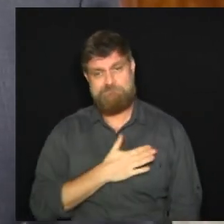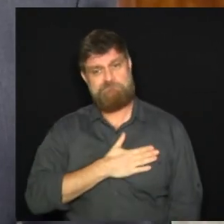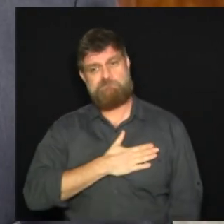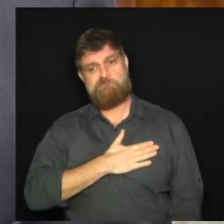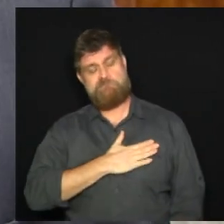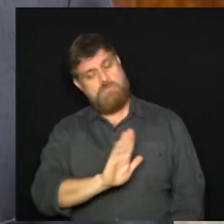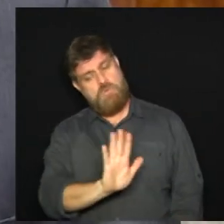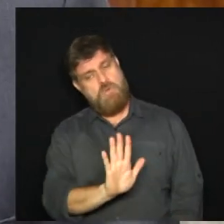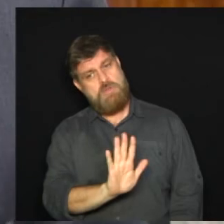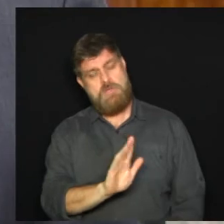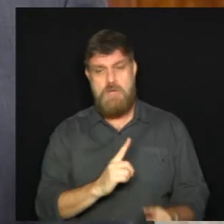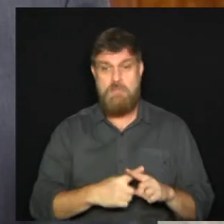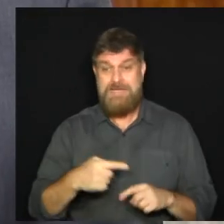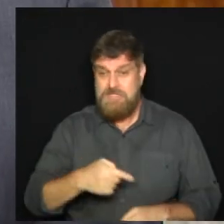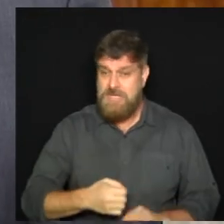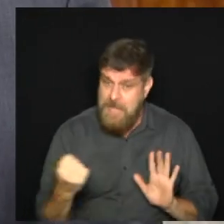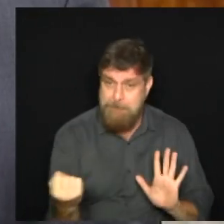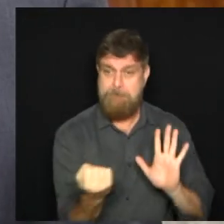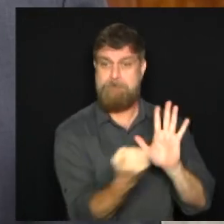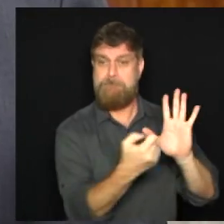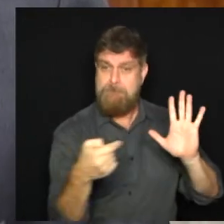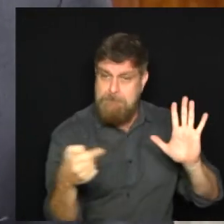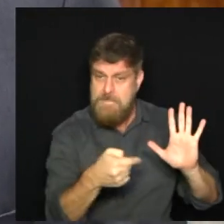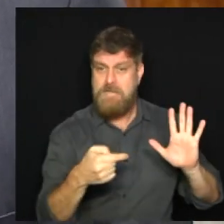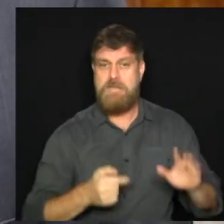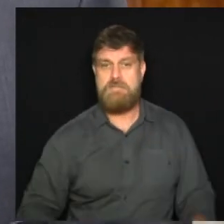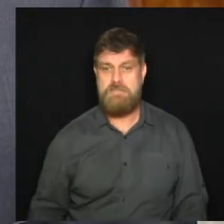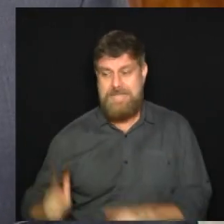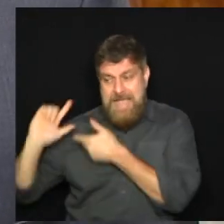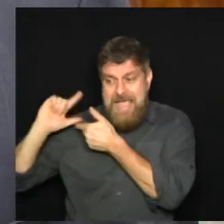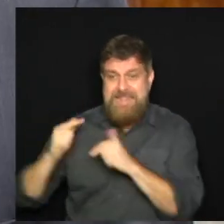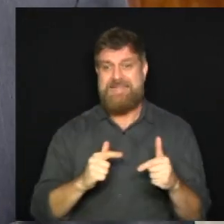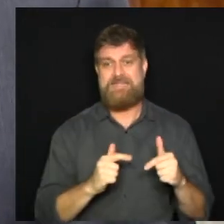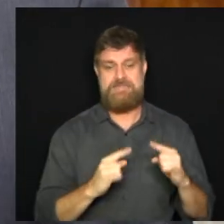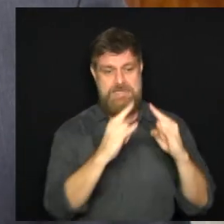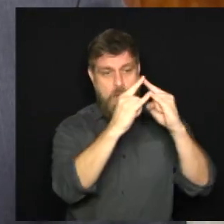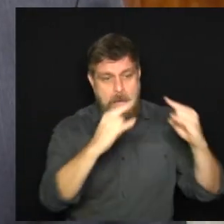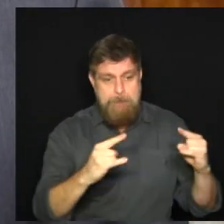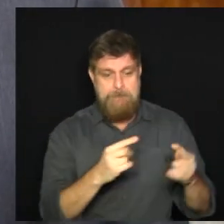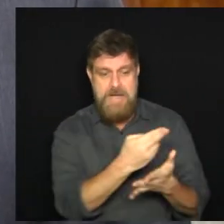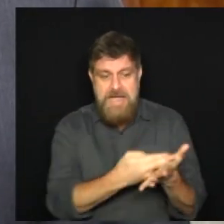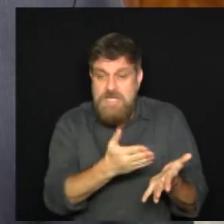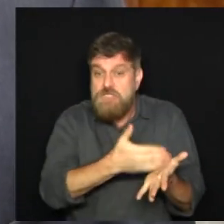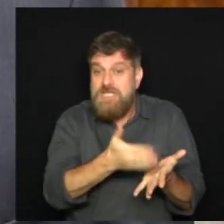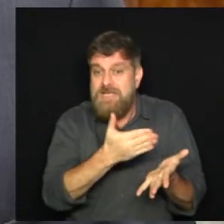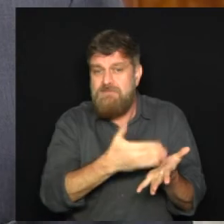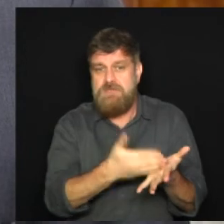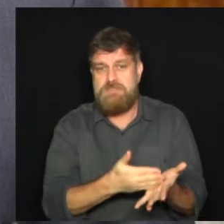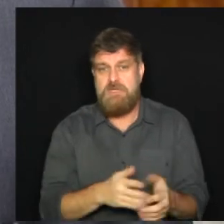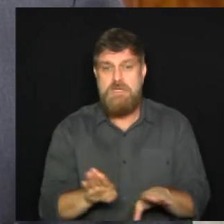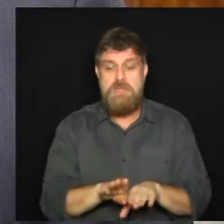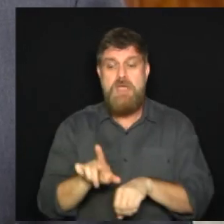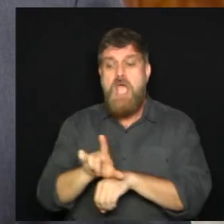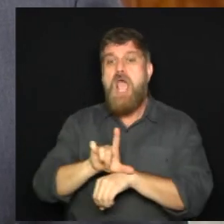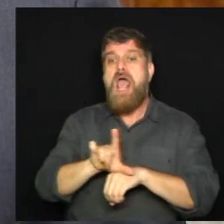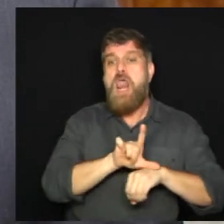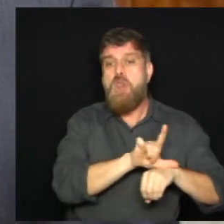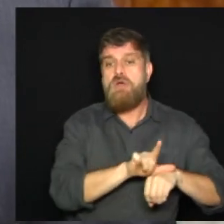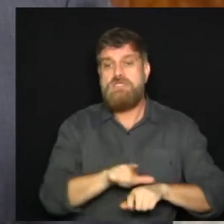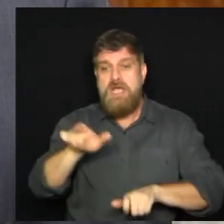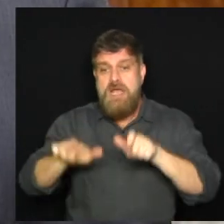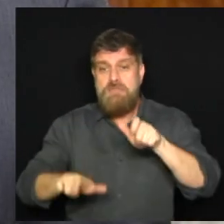que está há mais de 40 anos naquele espaço. Então, essa banca ela vai ser removida, ela vai ser deslocada para um